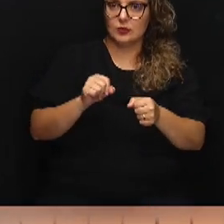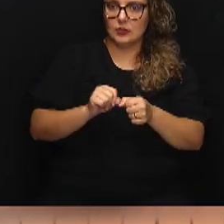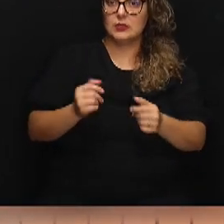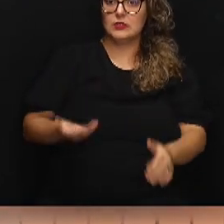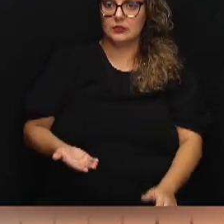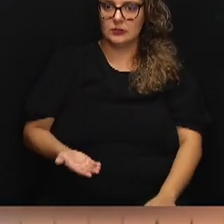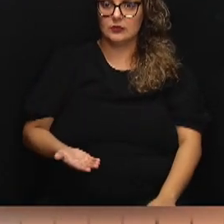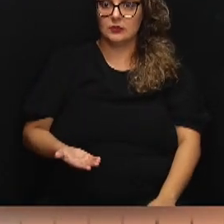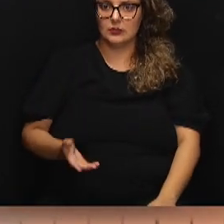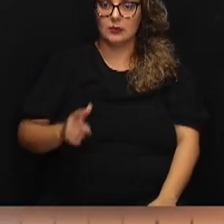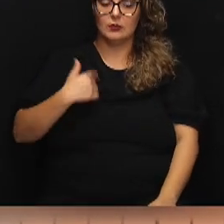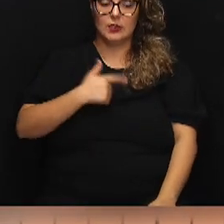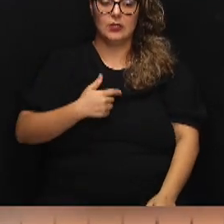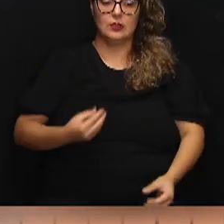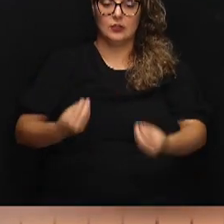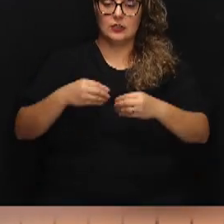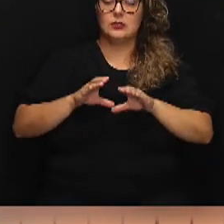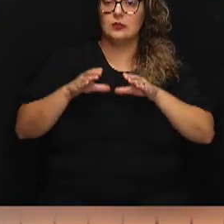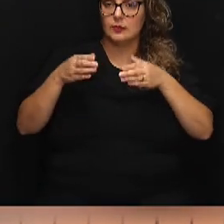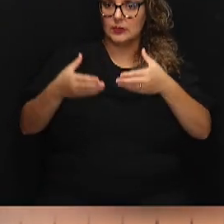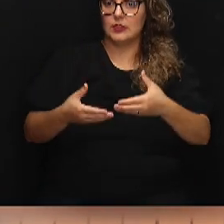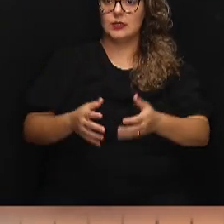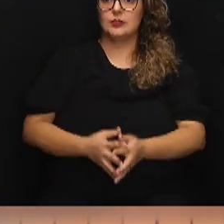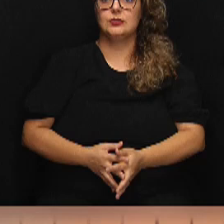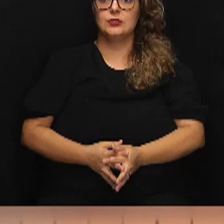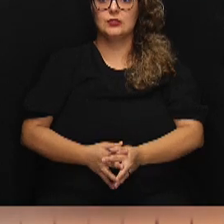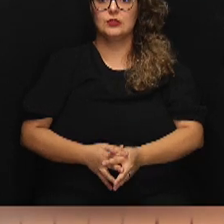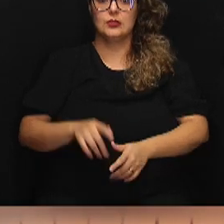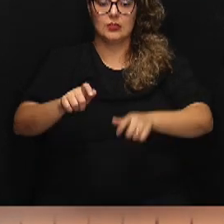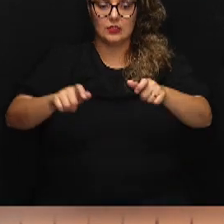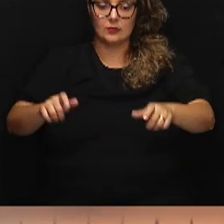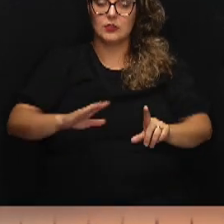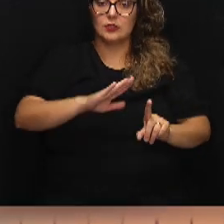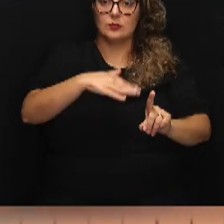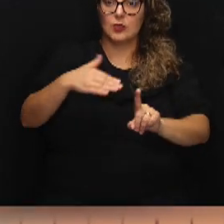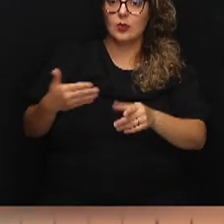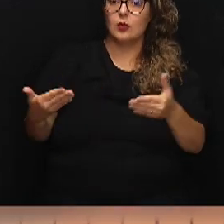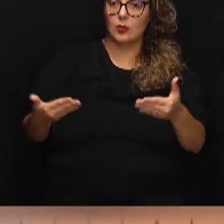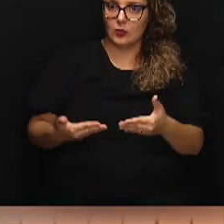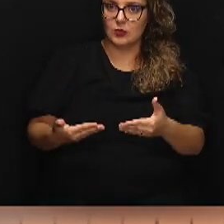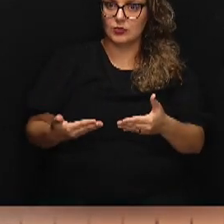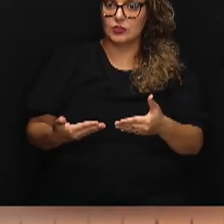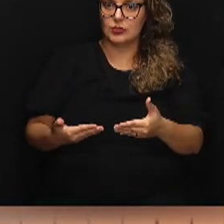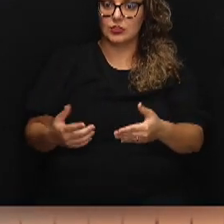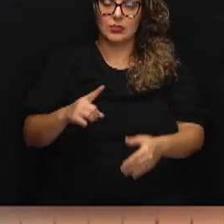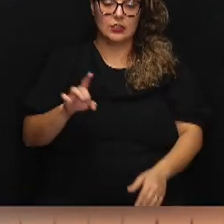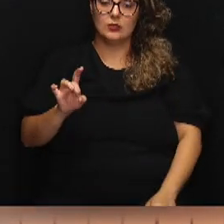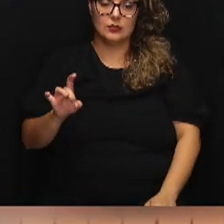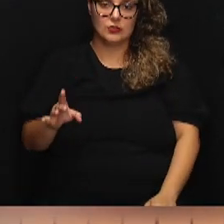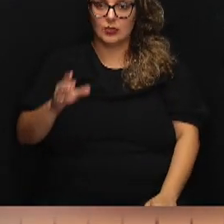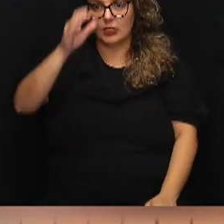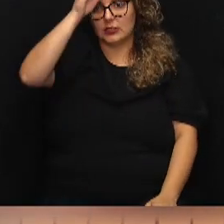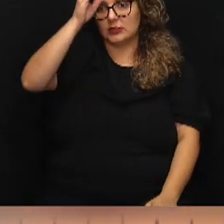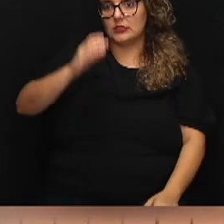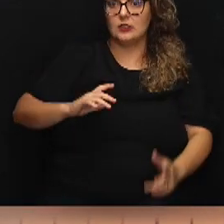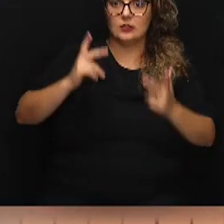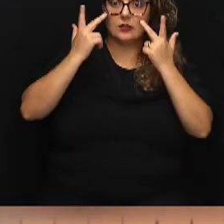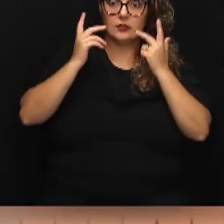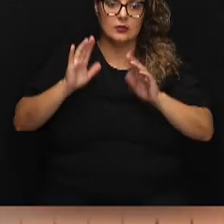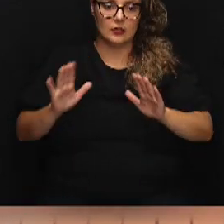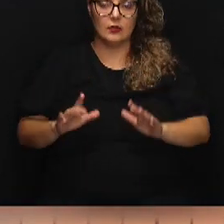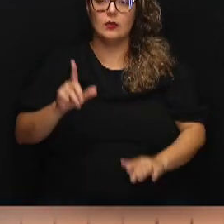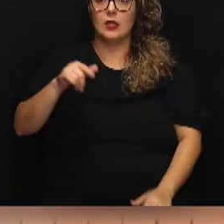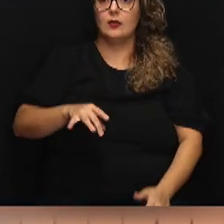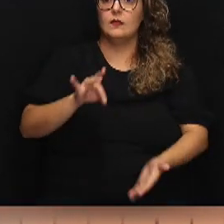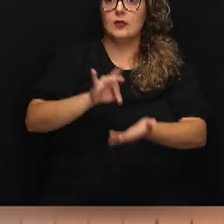para a nossa comunidade. As pessoas que estamos homenageando hoje não são apenas cidadãos comuns, são verdadeiros